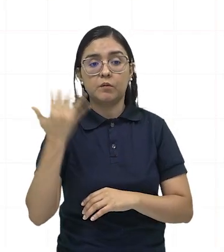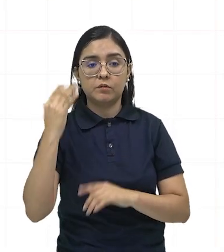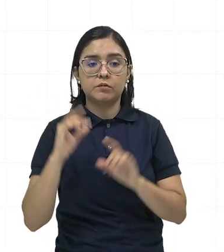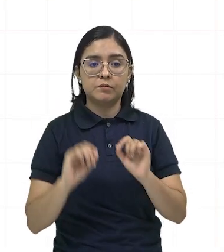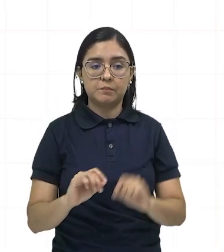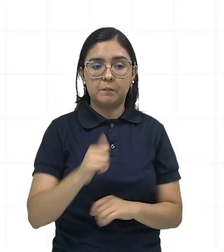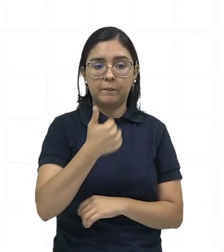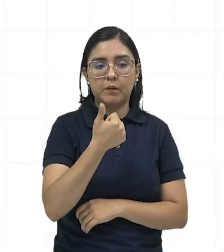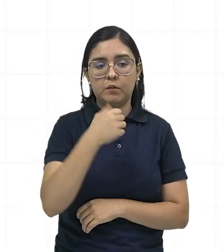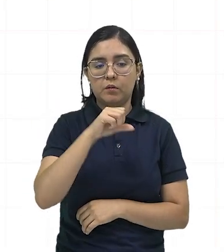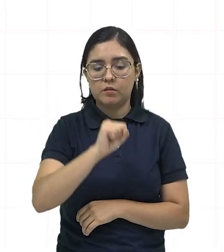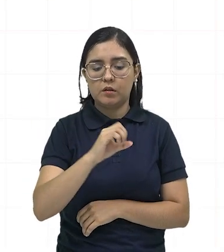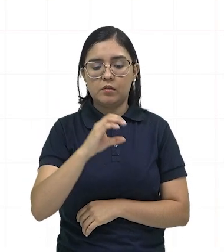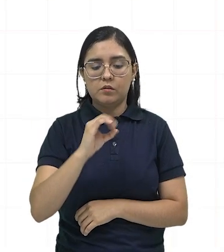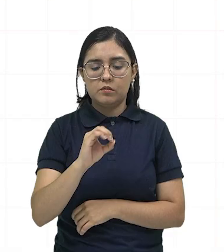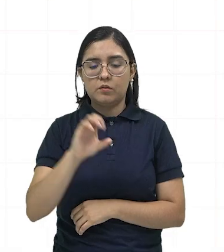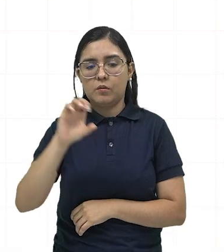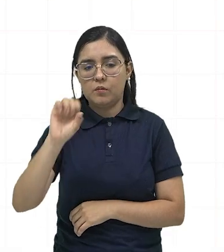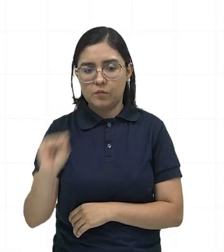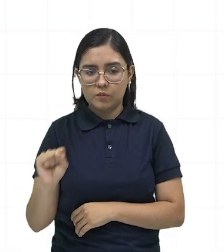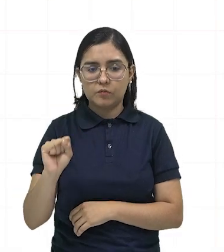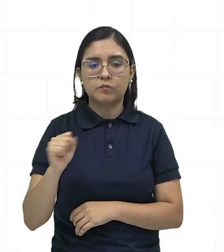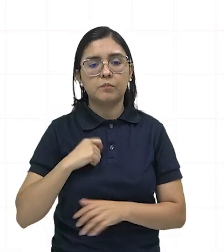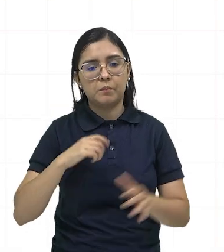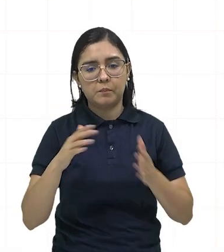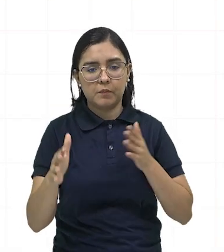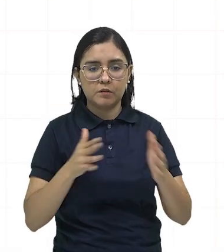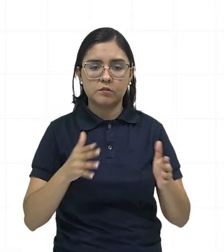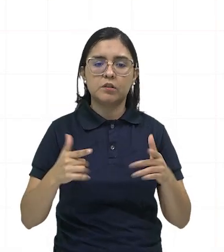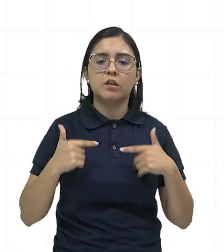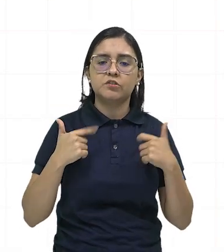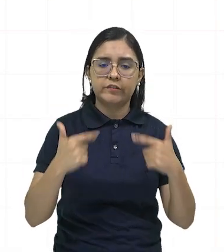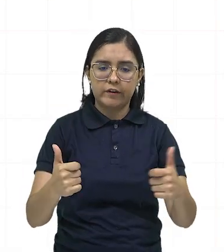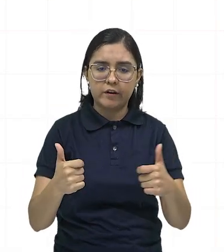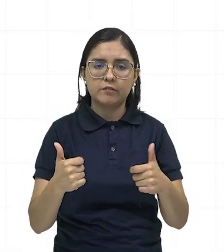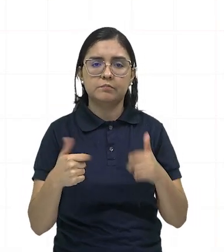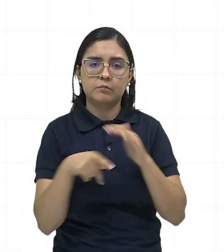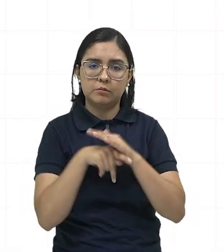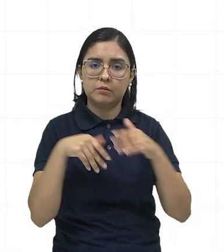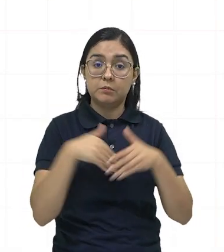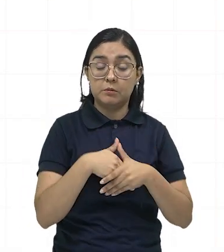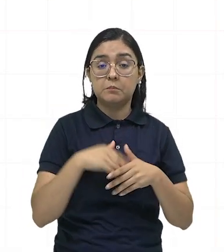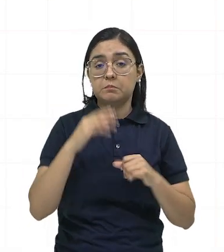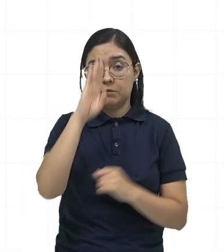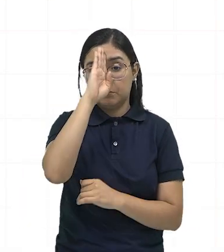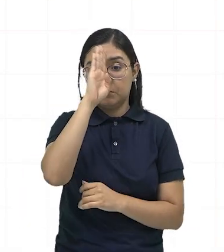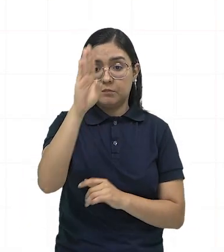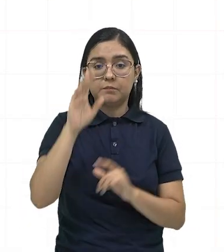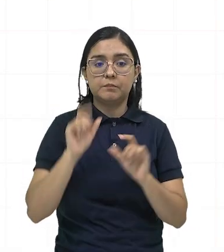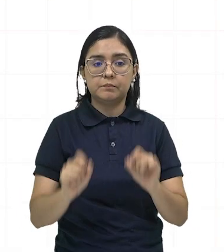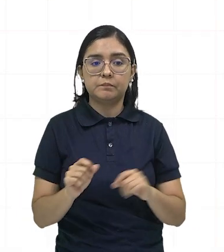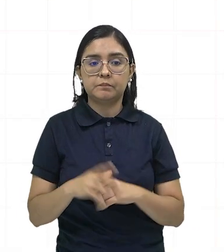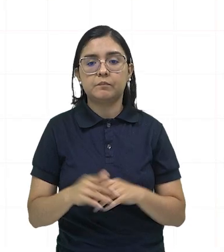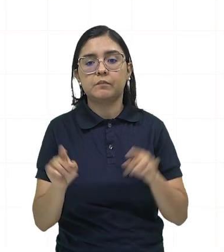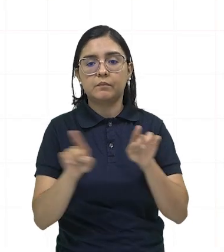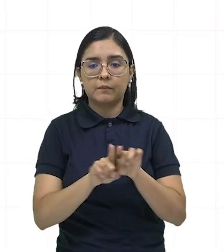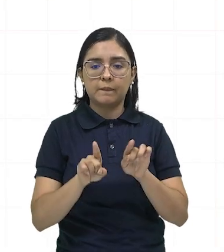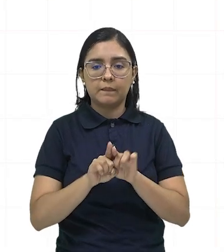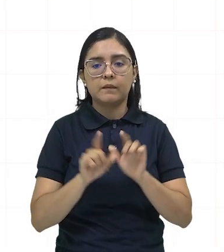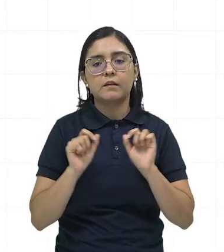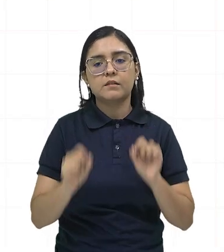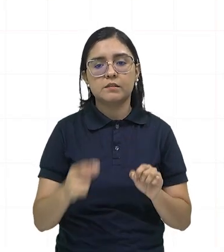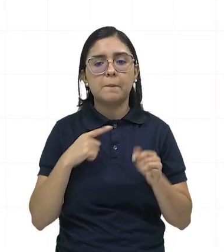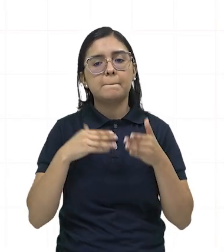em 1808, durante as Guerras Napoleônicas, especificamente uma ação chamada